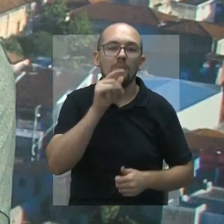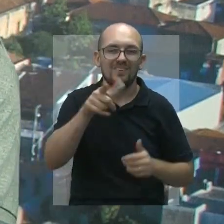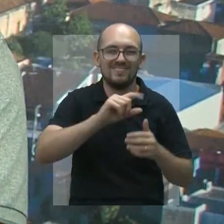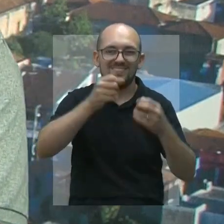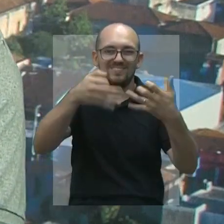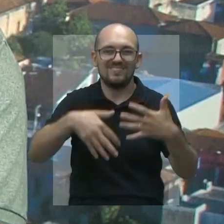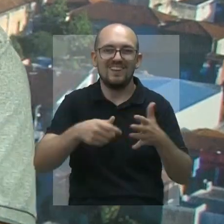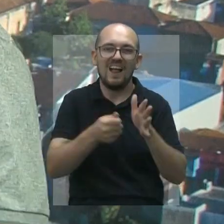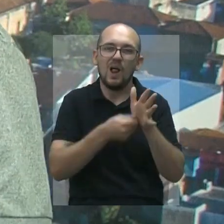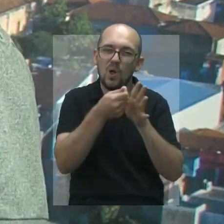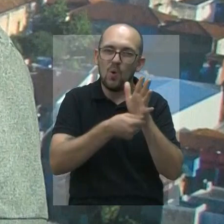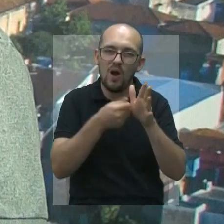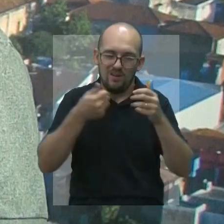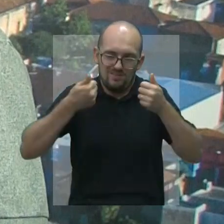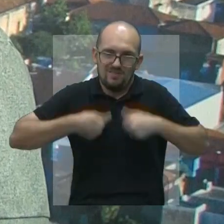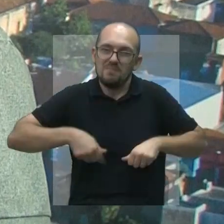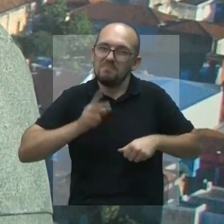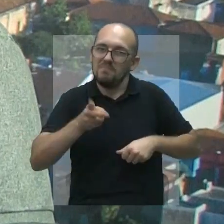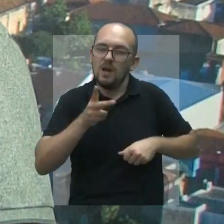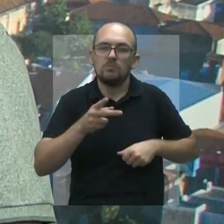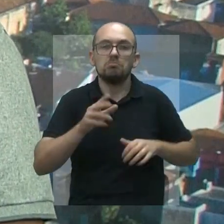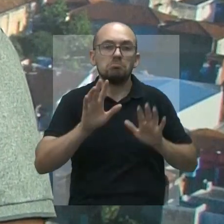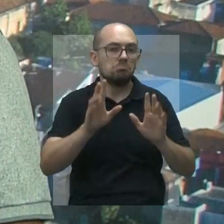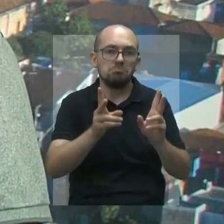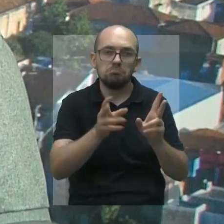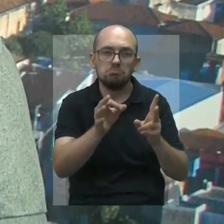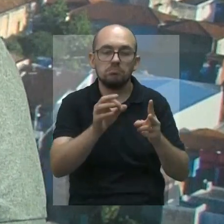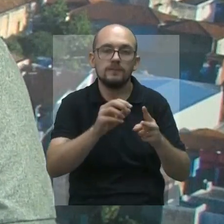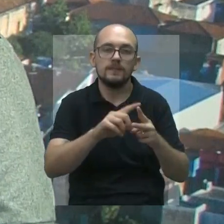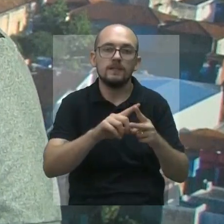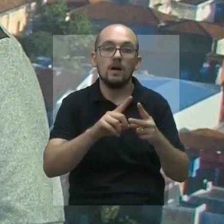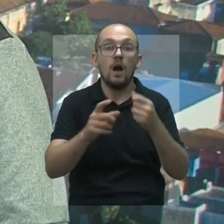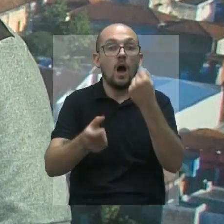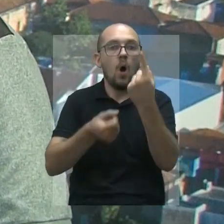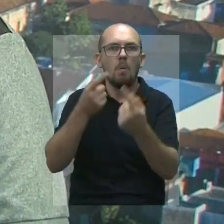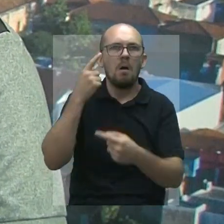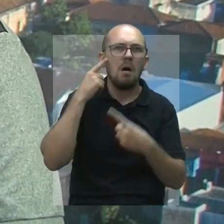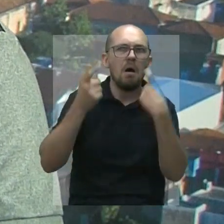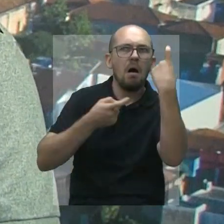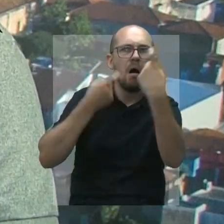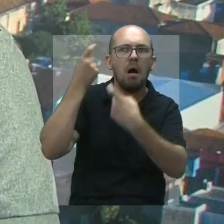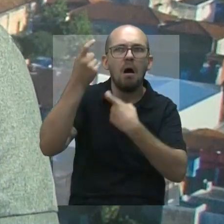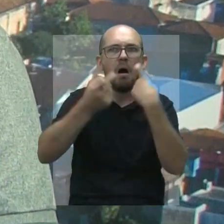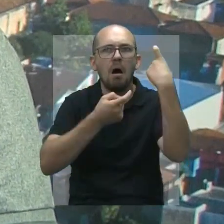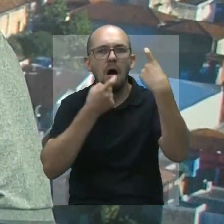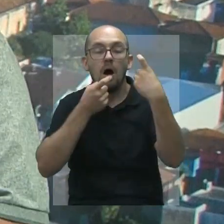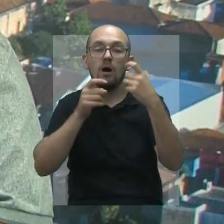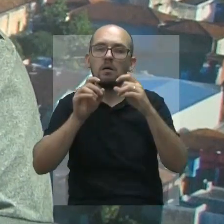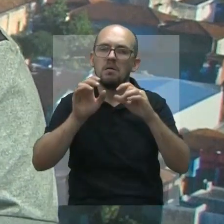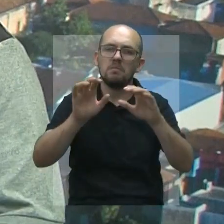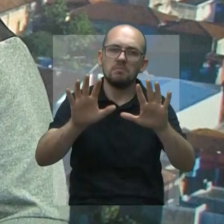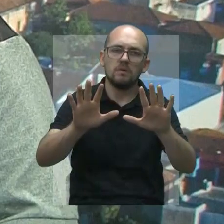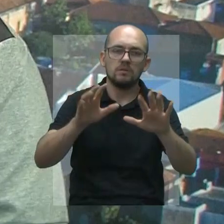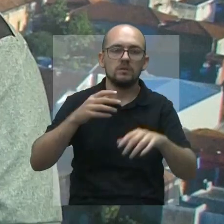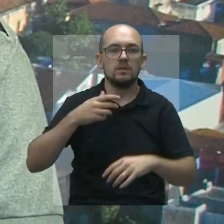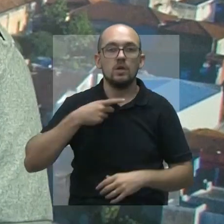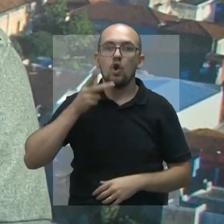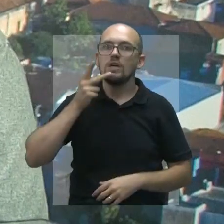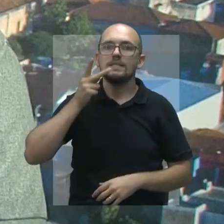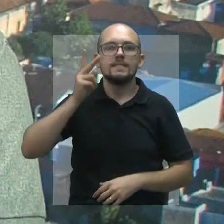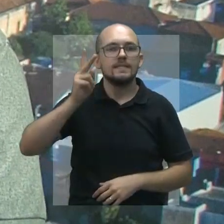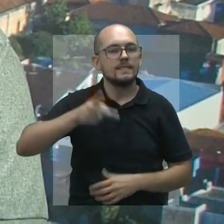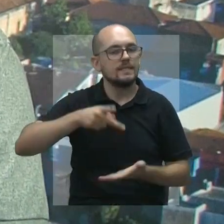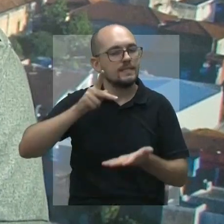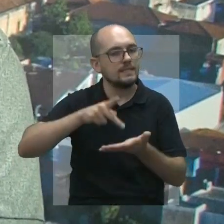mencionou, a Ferroviária, que permanece com as suas origens, né? É uma temeridade de algumas pessoas, mas eu sempre, quando posso,